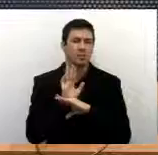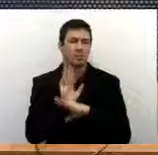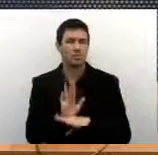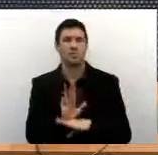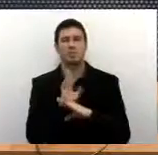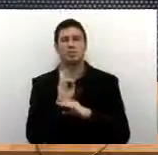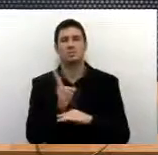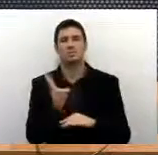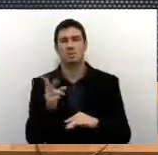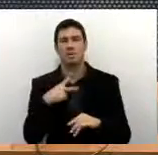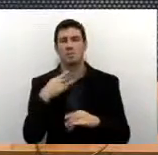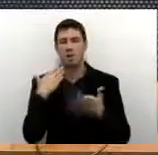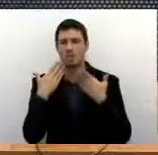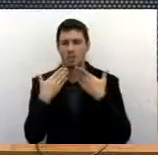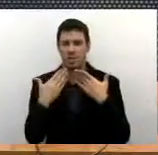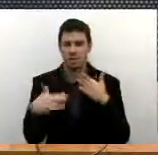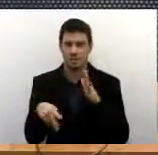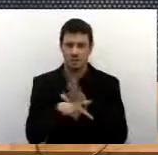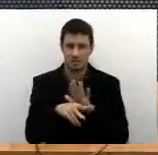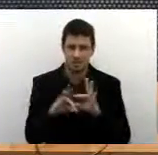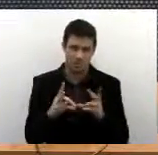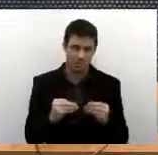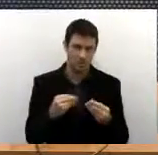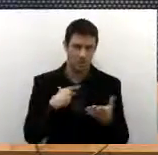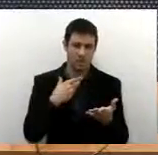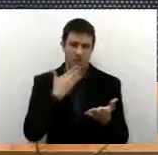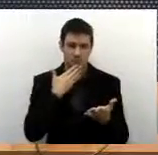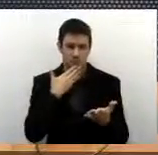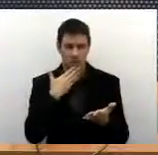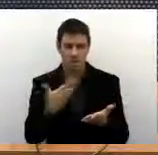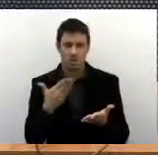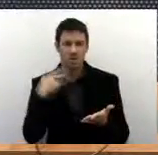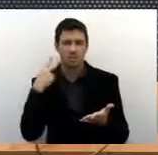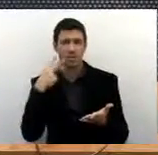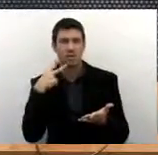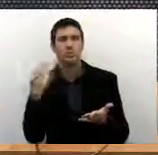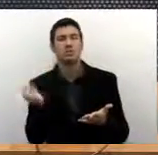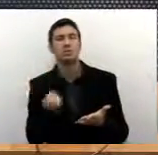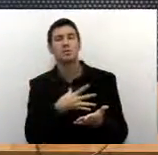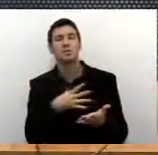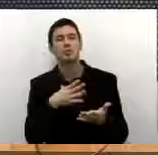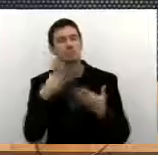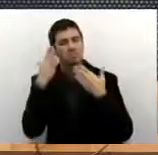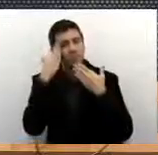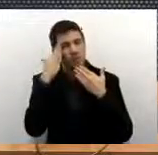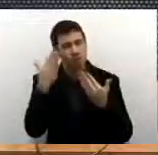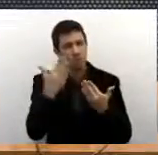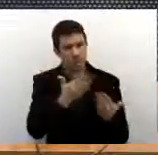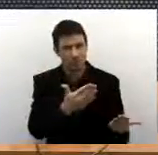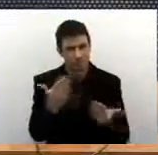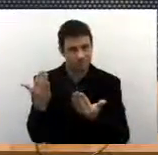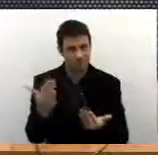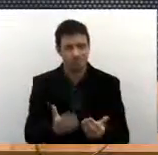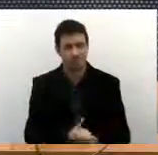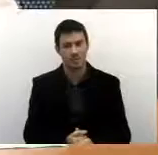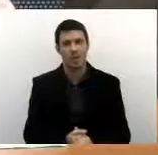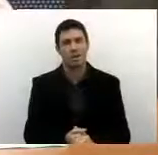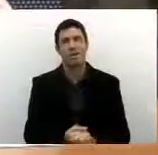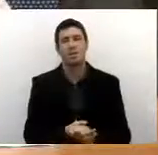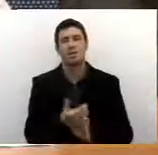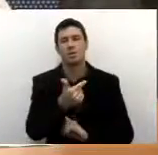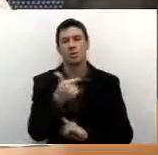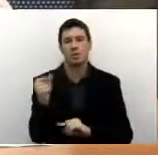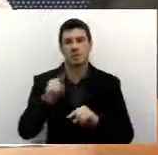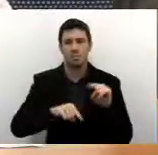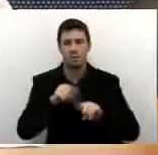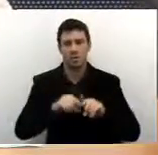estar presente e atendendo aos pedidos dos vereadores, nobres vereadores. Muito obrigado a todos. Não havendo mais matéria a